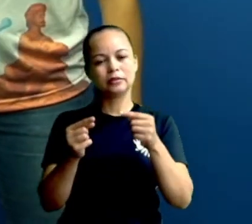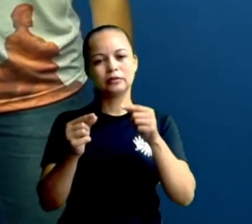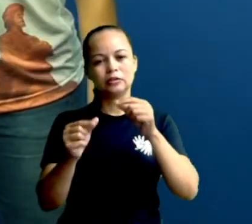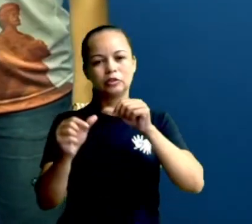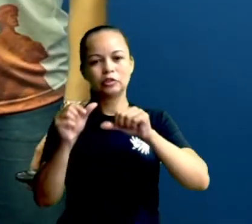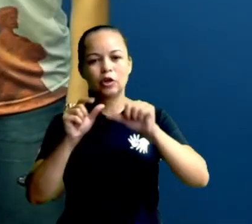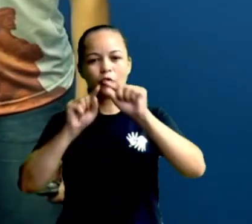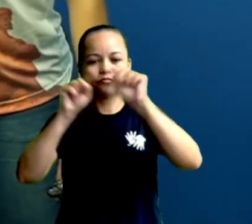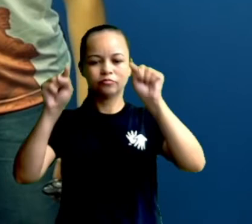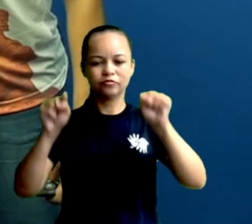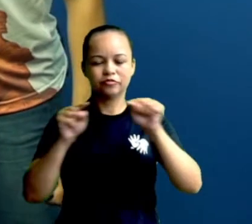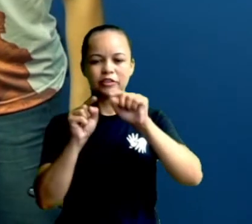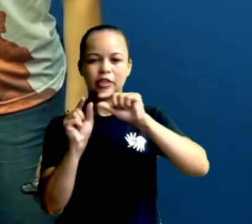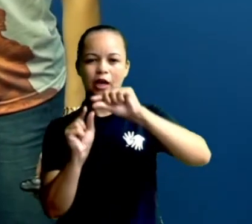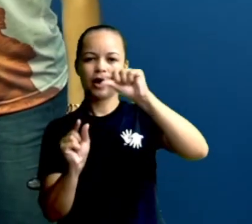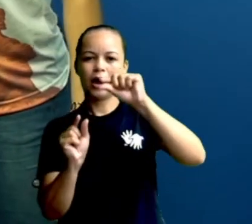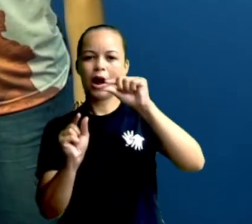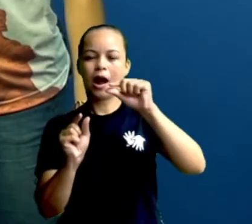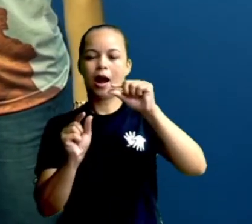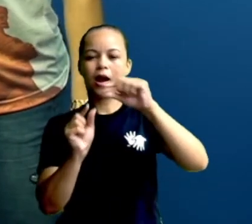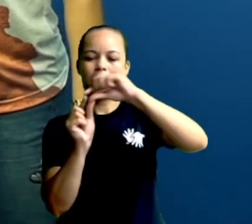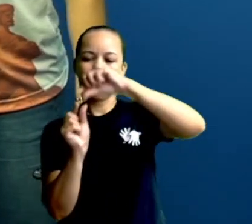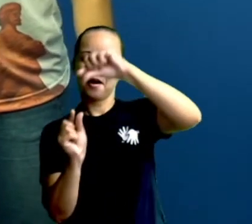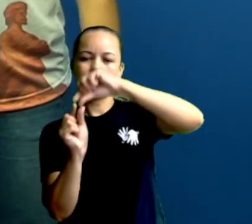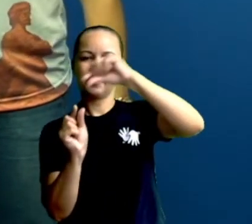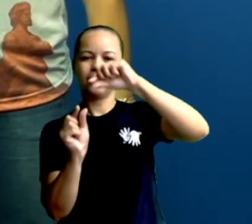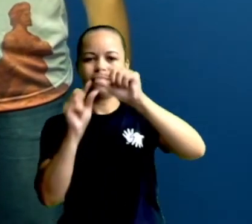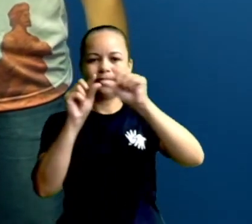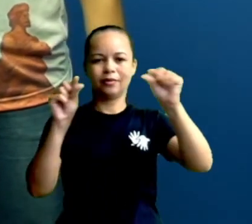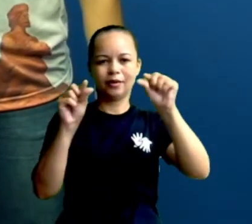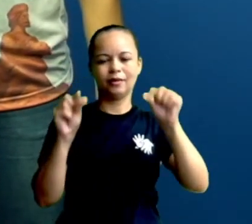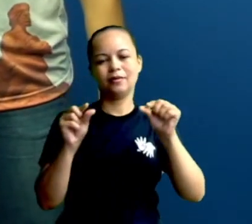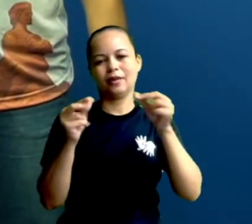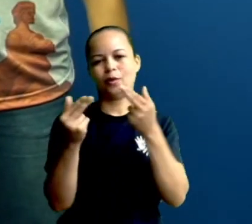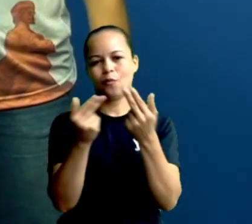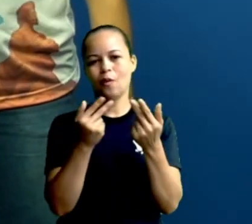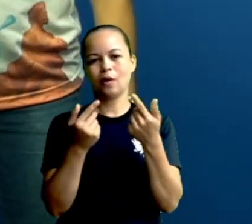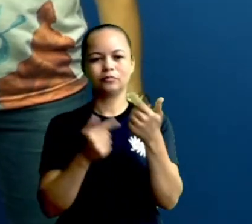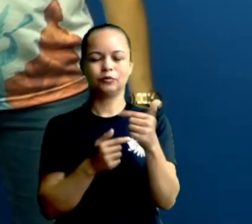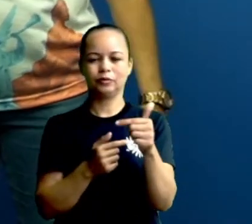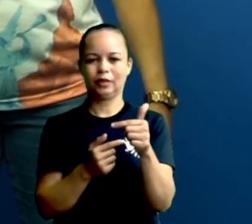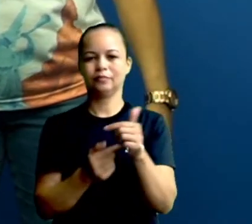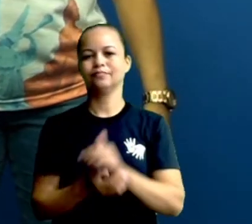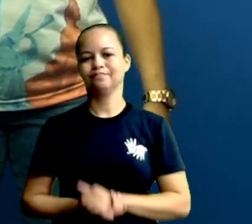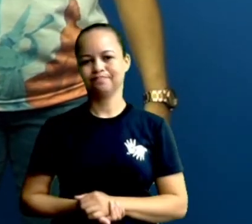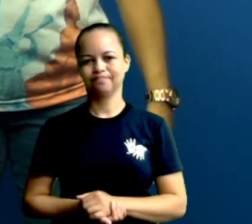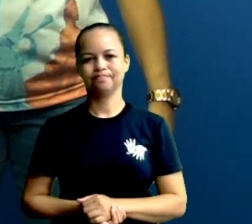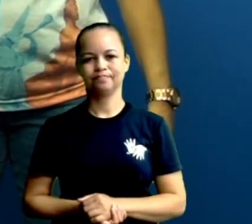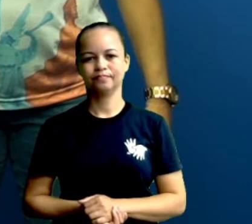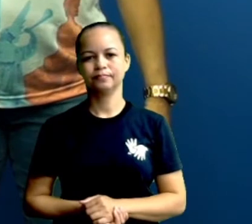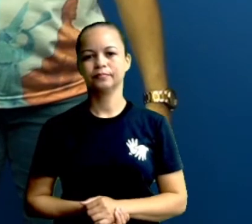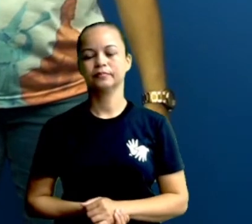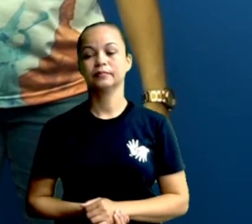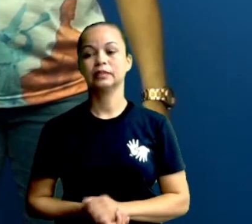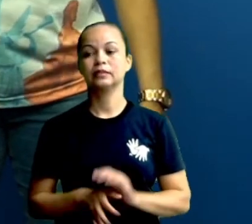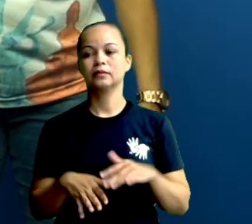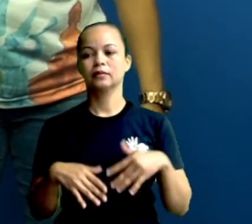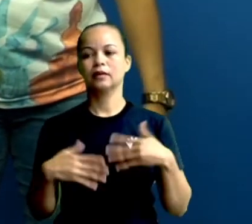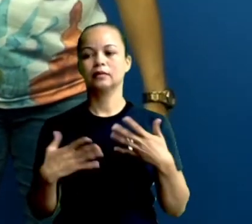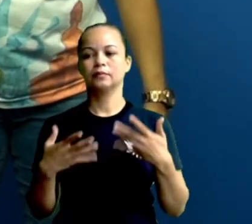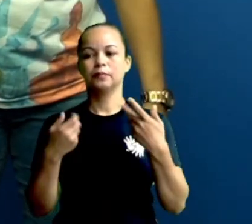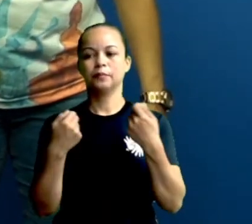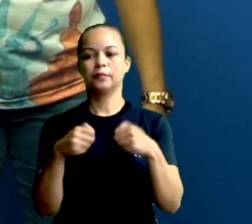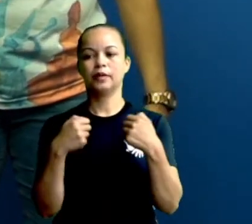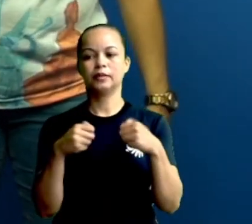medida. Esse lado aqui é correspondente a este lado aqui, mas não tem a mesma medida. Então, eu